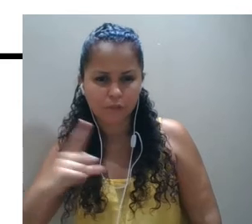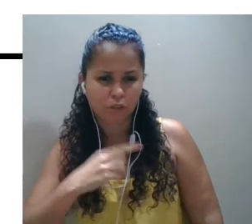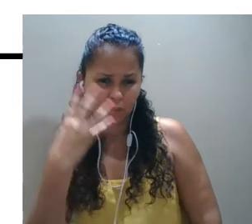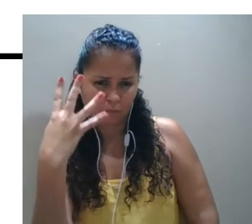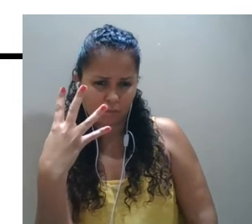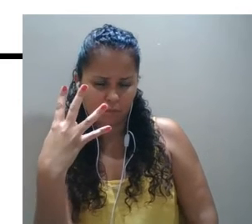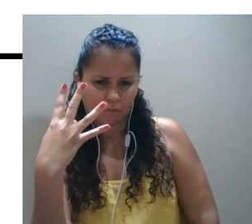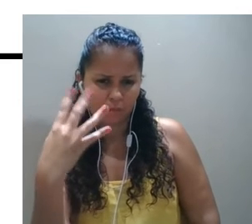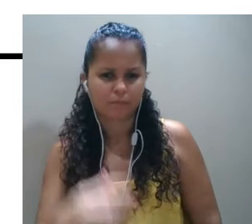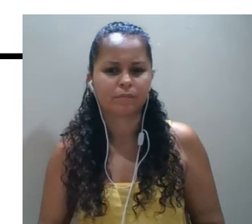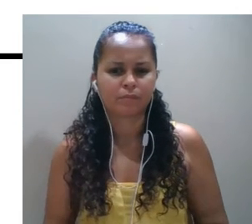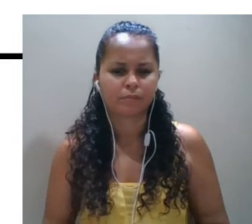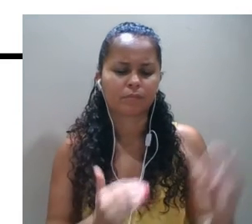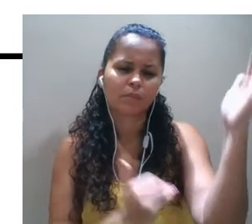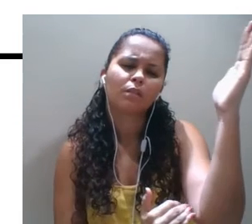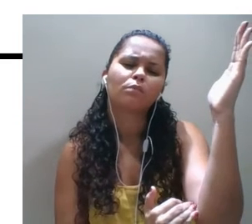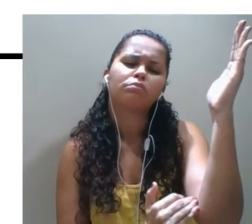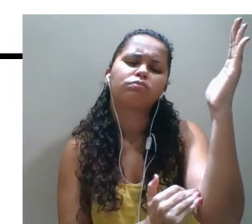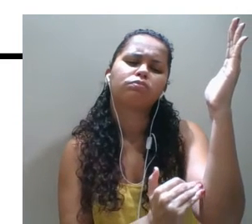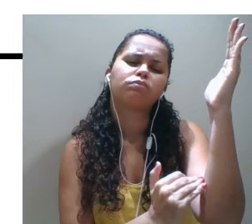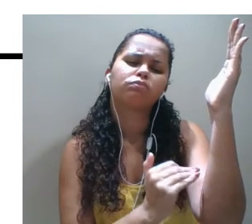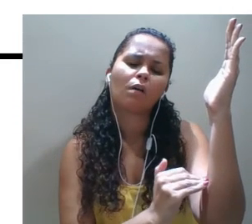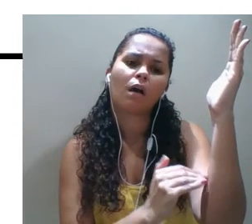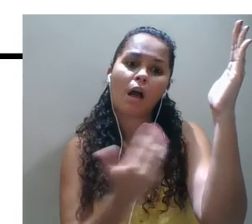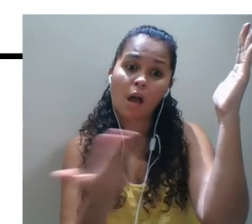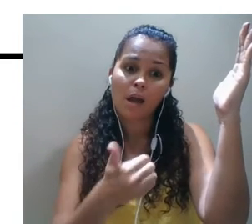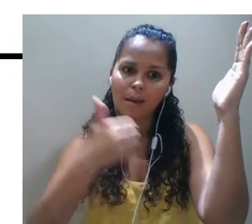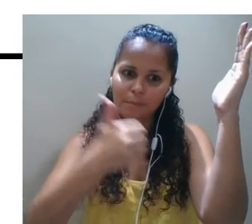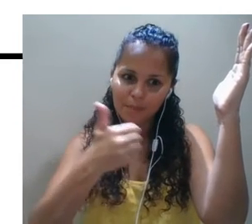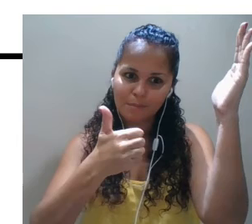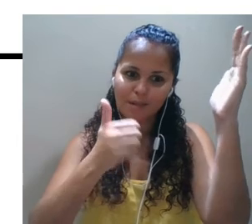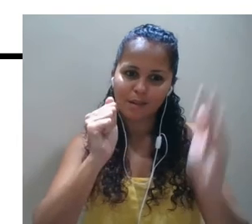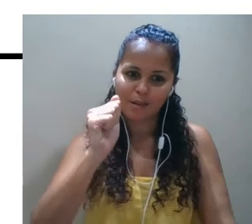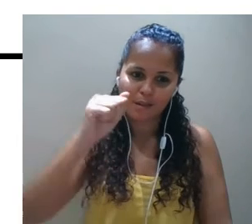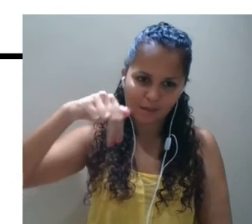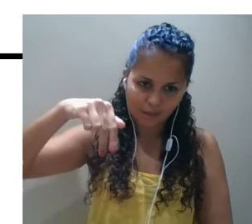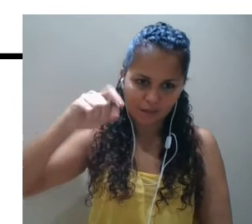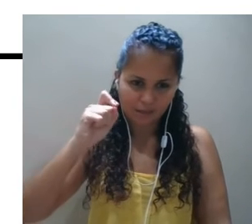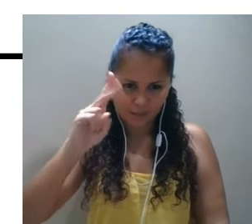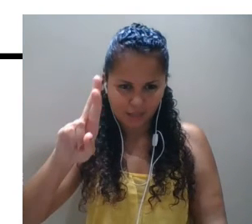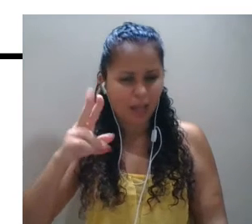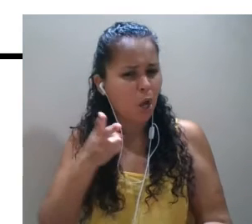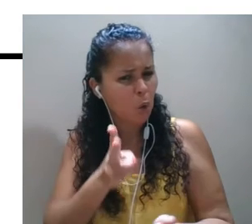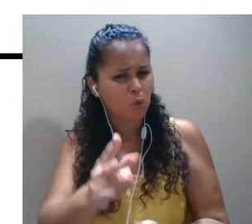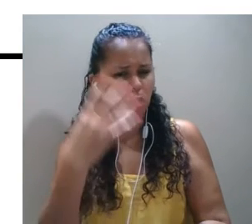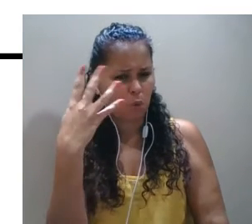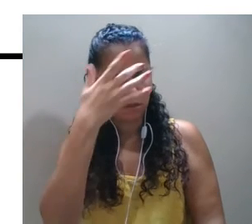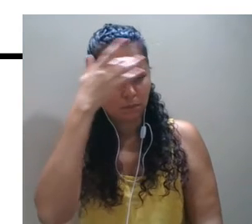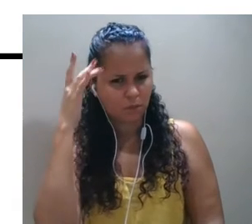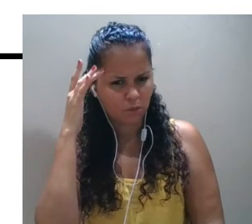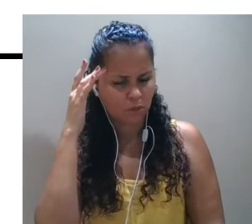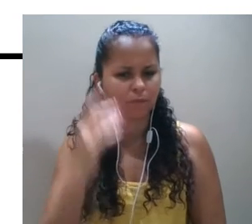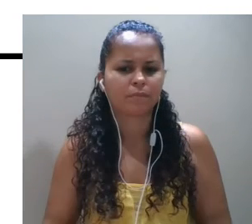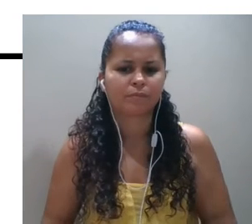com 4 pessoas, obviamente ele chega ao primeiro andar com, vou colocar aqui no cantinho, com 4 pessoas. E